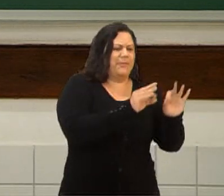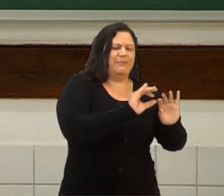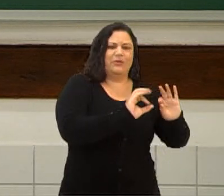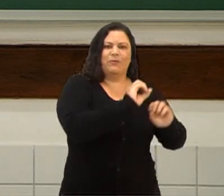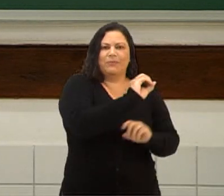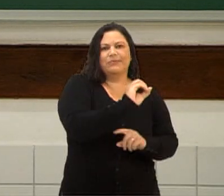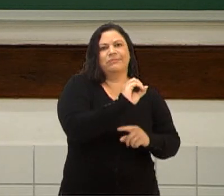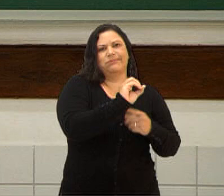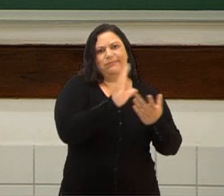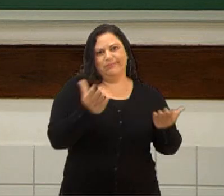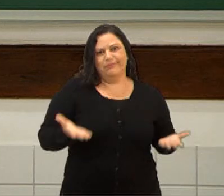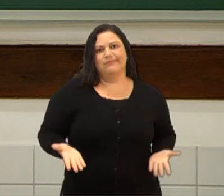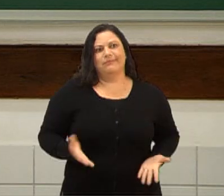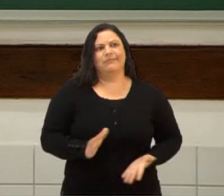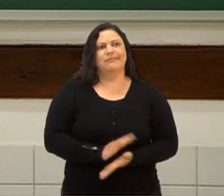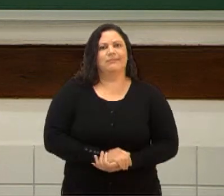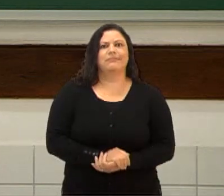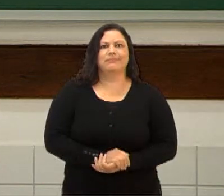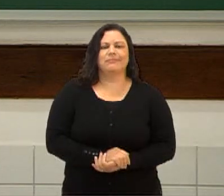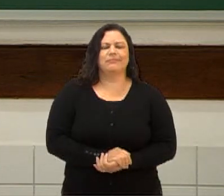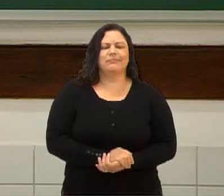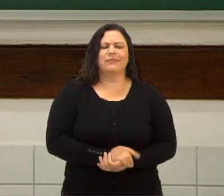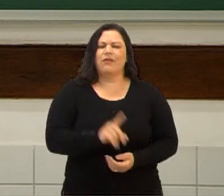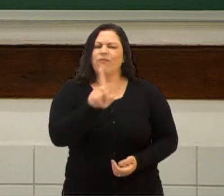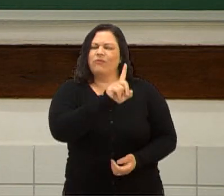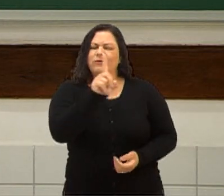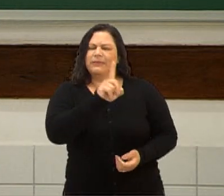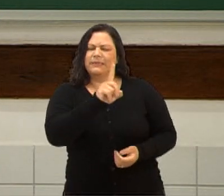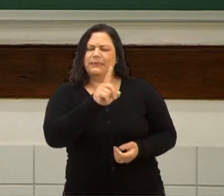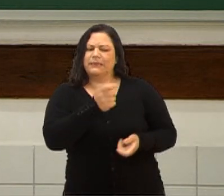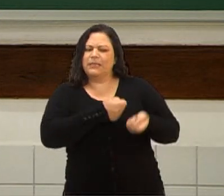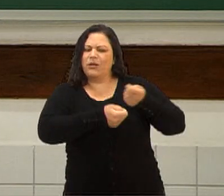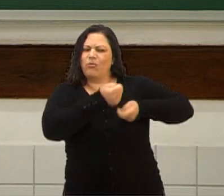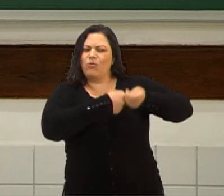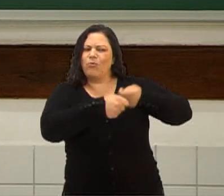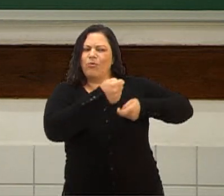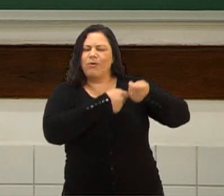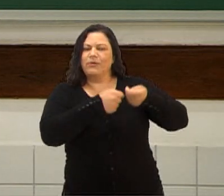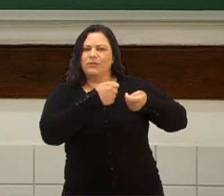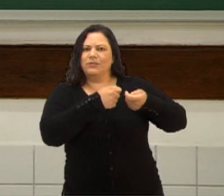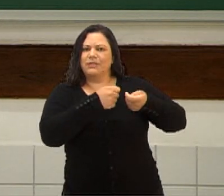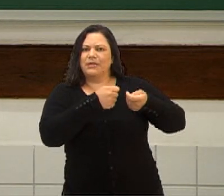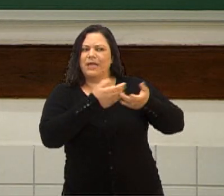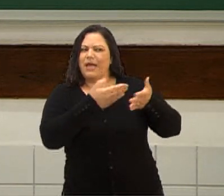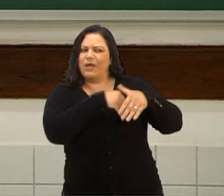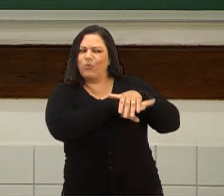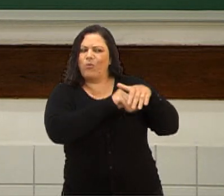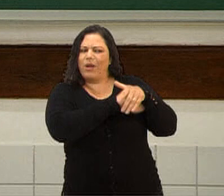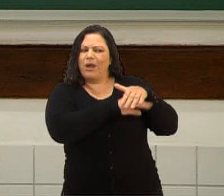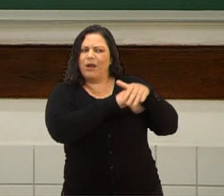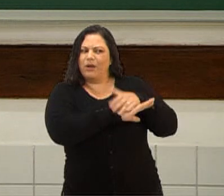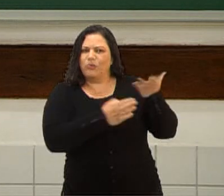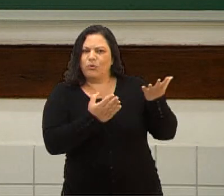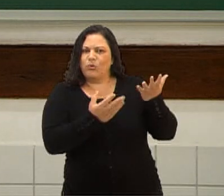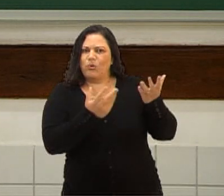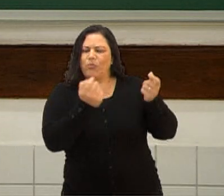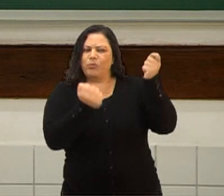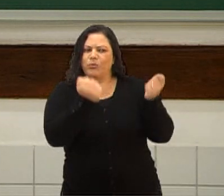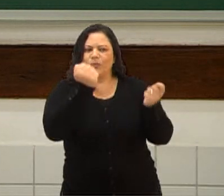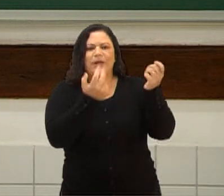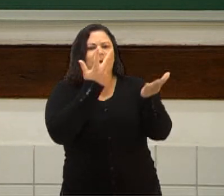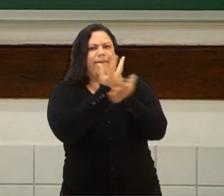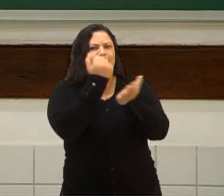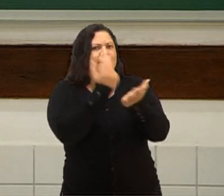para aquilo. Então, é o que ele está dizendo. Você não guardou dinheiro para comprar o carro dos sonhos. Então, não coloque a carroça na frente